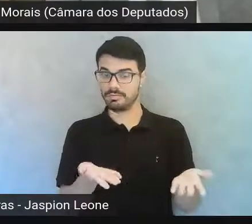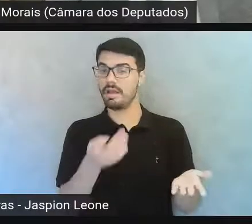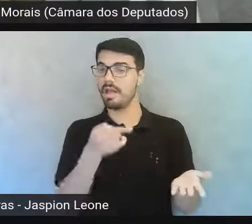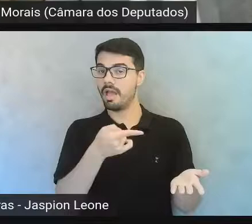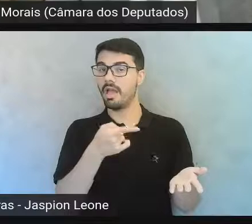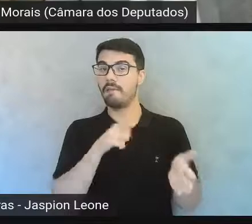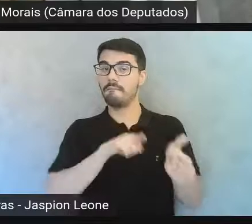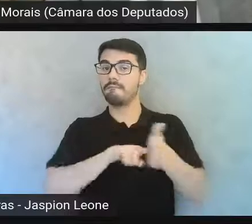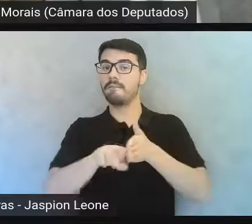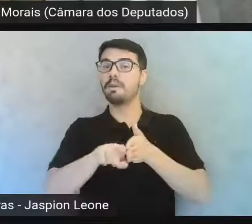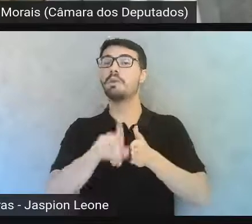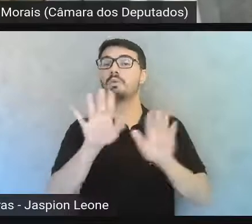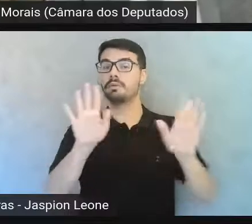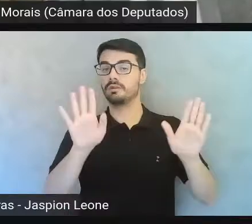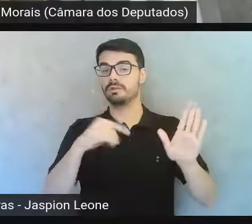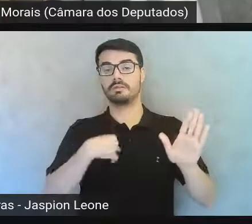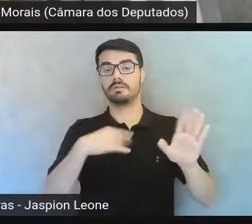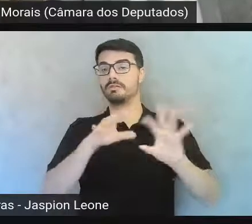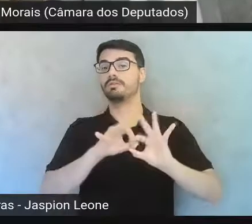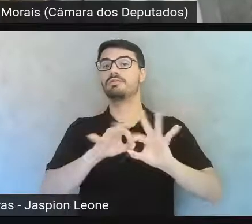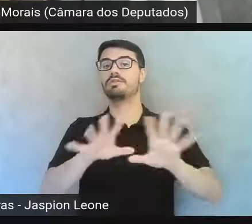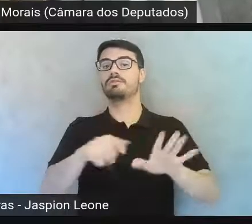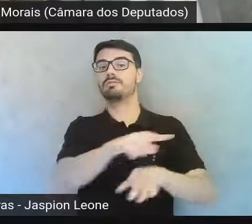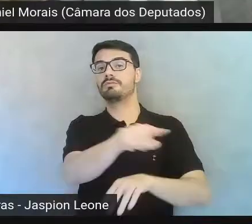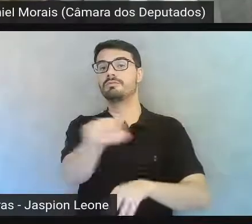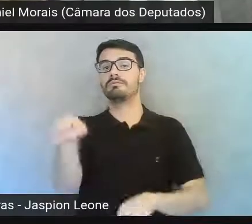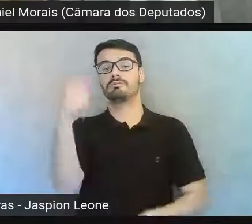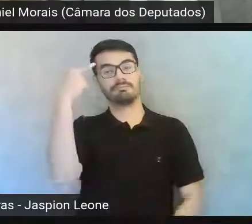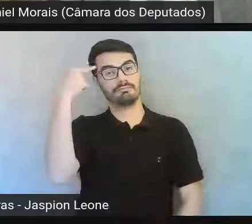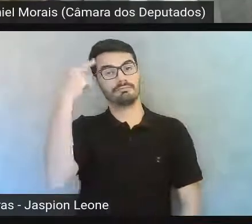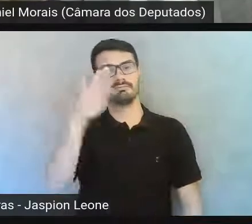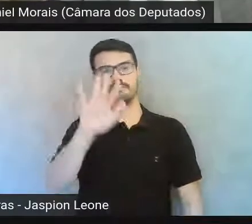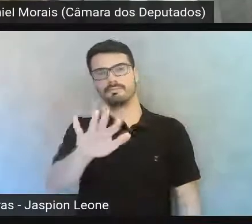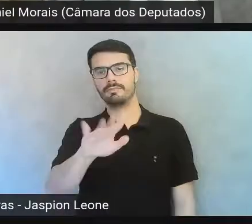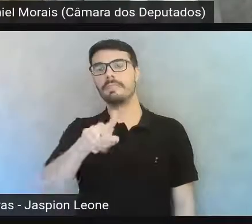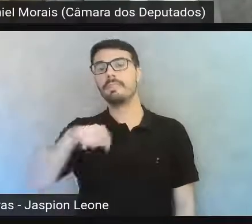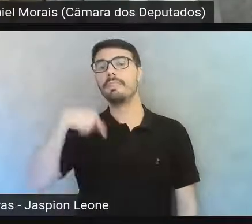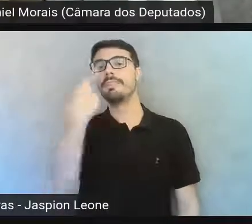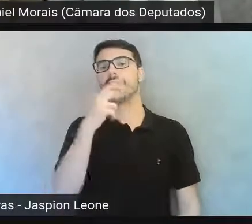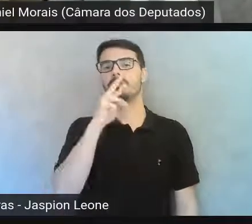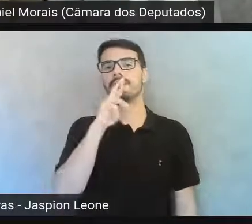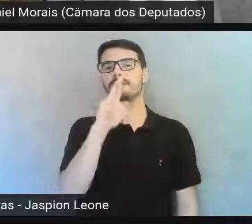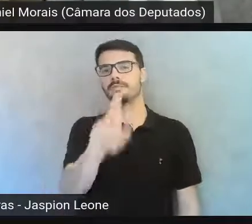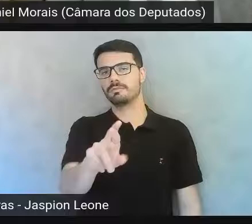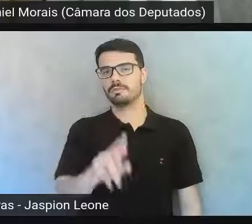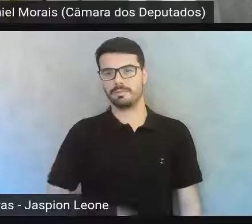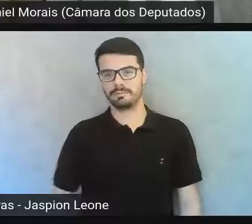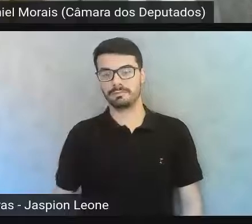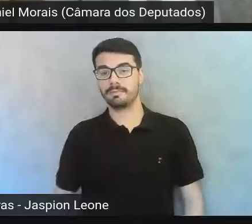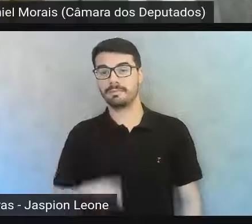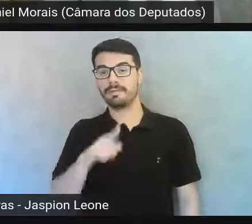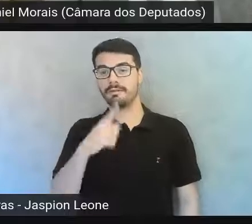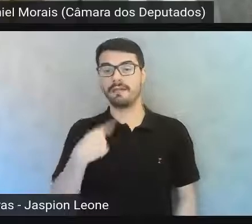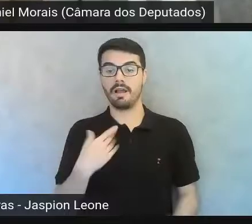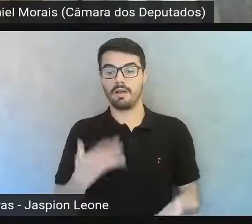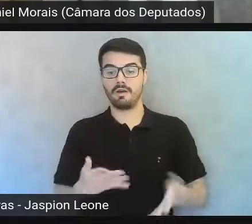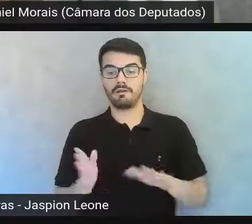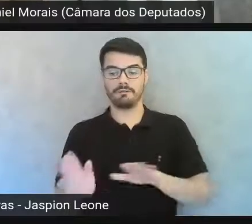pergunta, eu vou deixá-la aqui e para a gente responder depois. E eu volto para a minha situação de